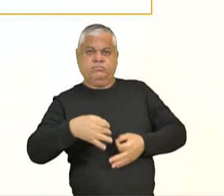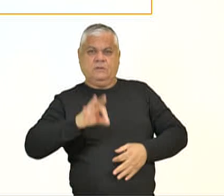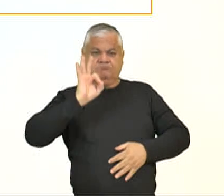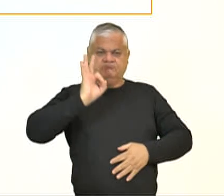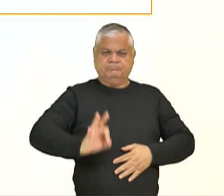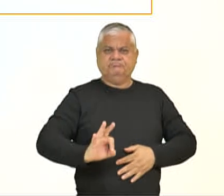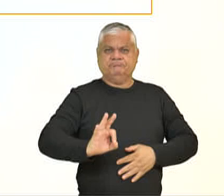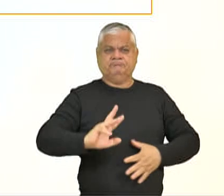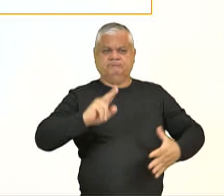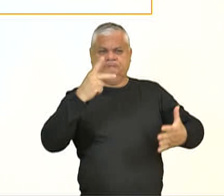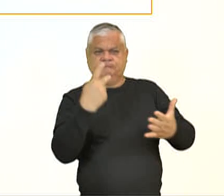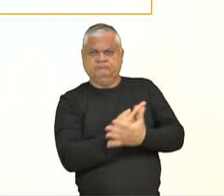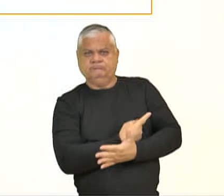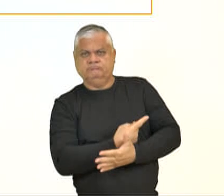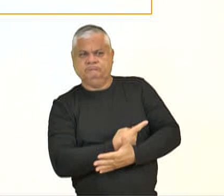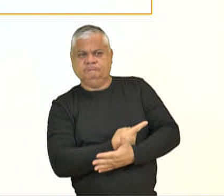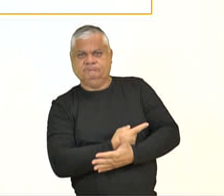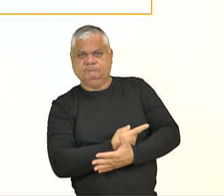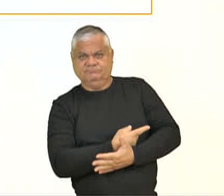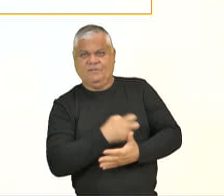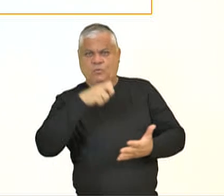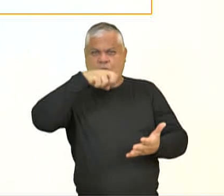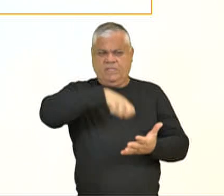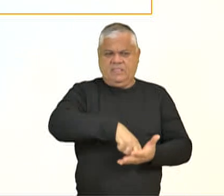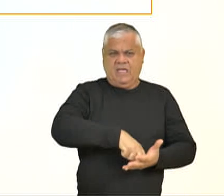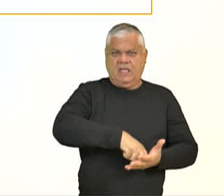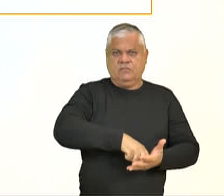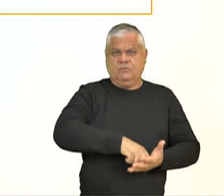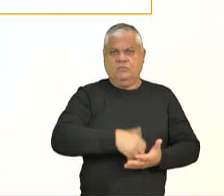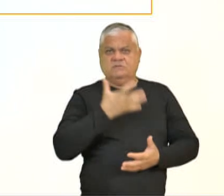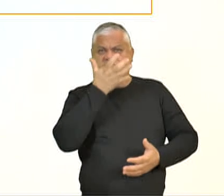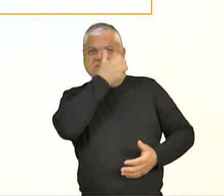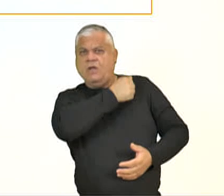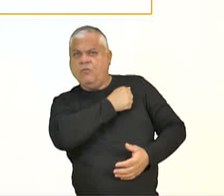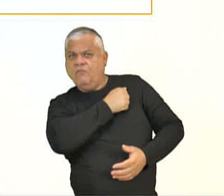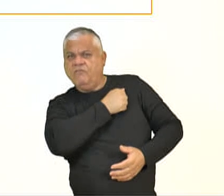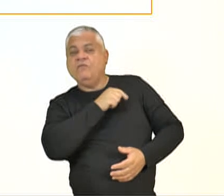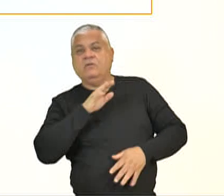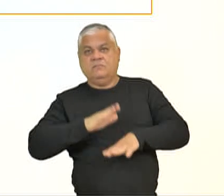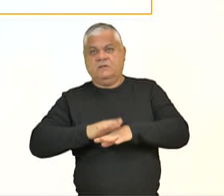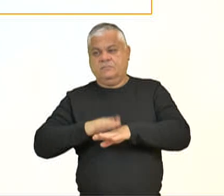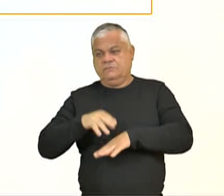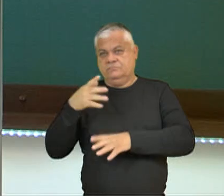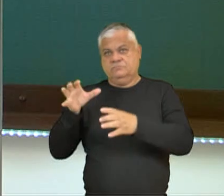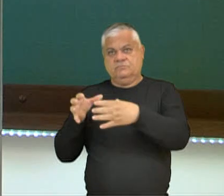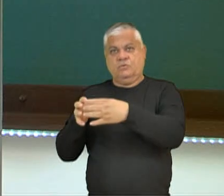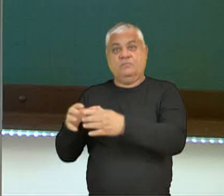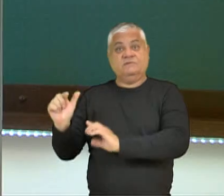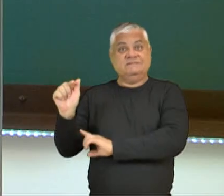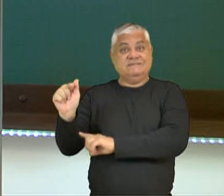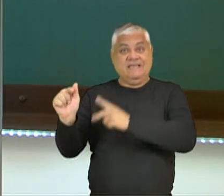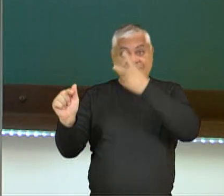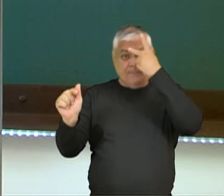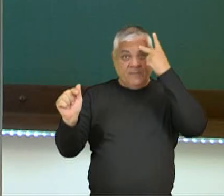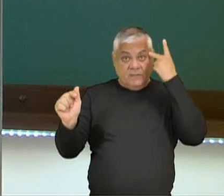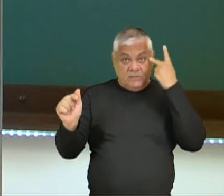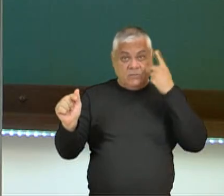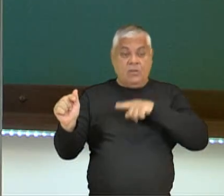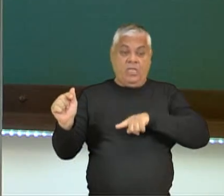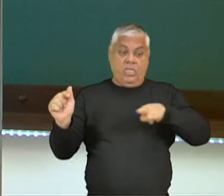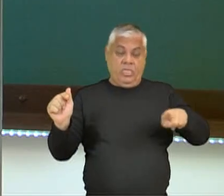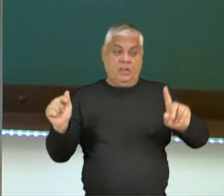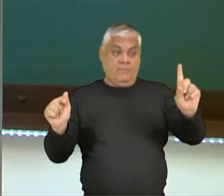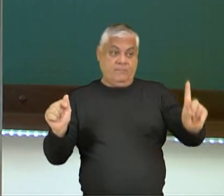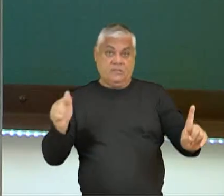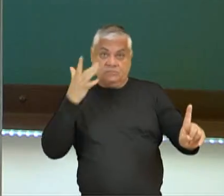a existência do fato criminoso atribuído a uma pessoa. Assim, é o cidadão, sob